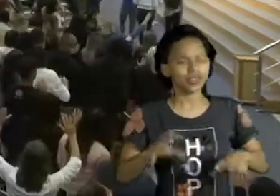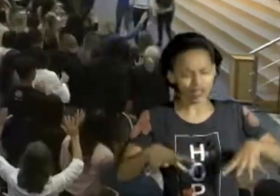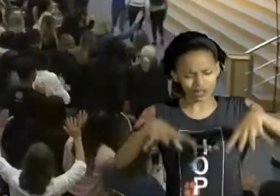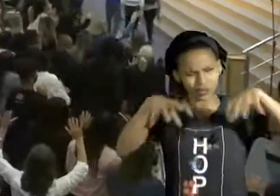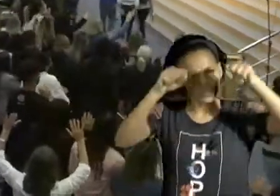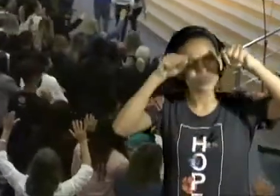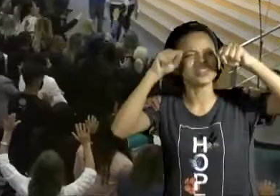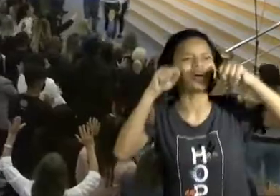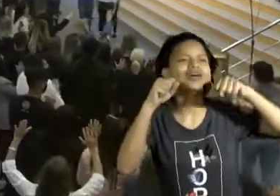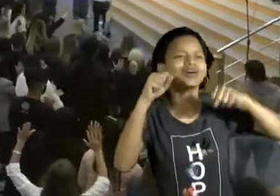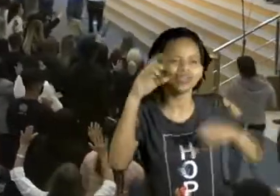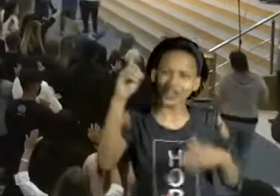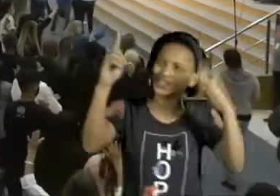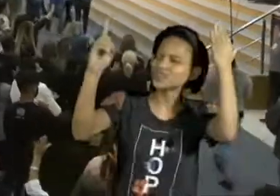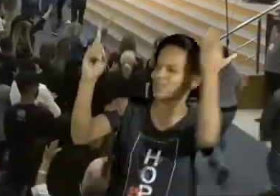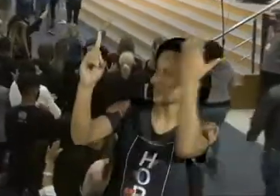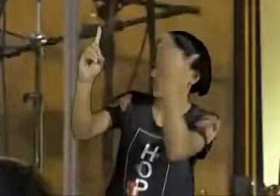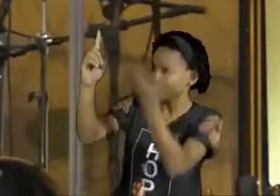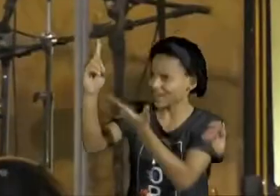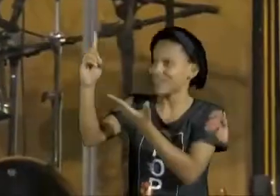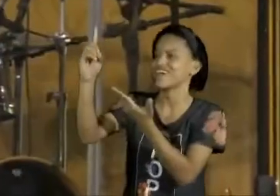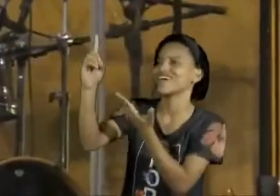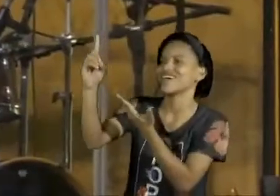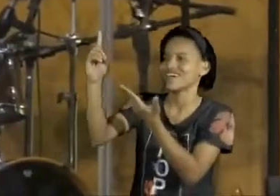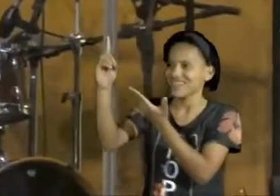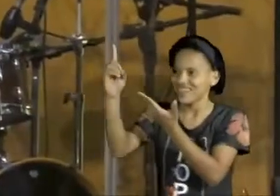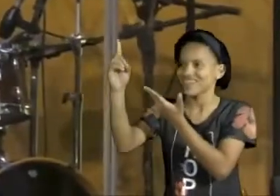Deus, esse é quem tu é.